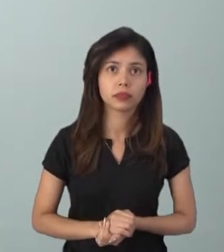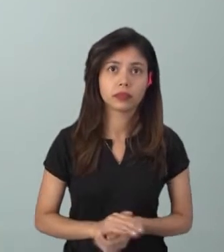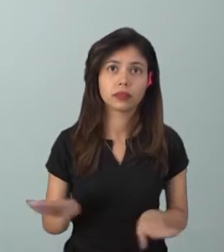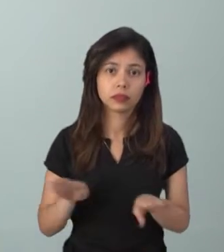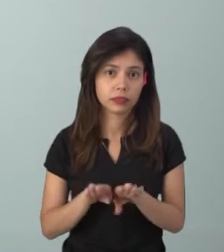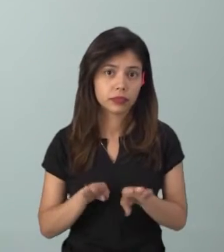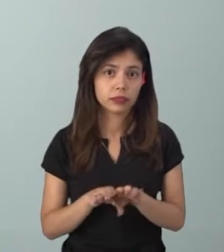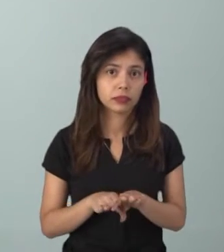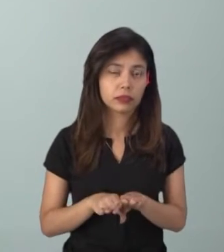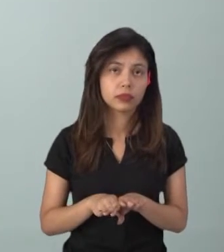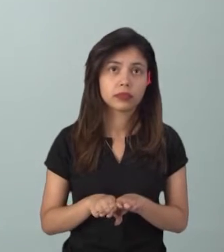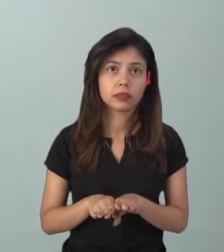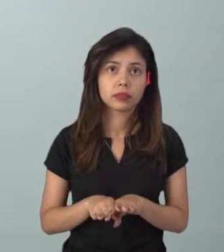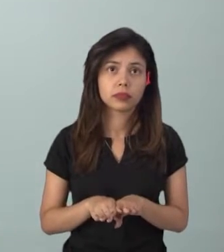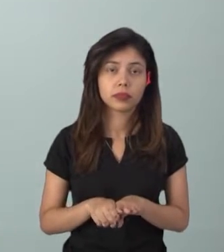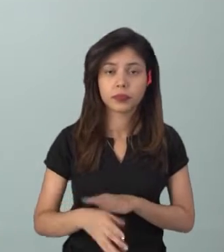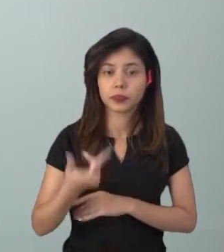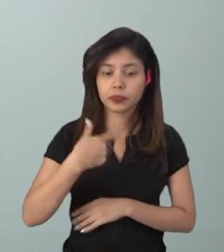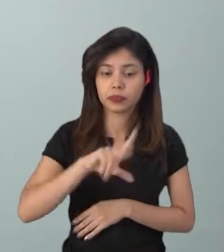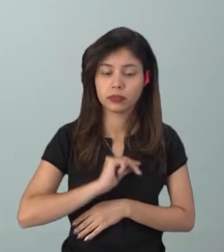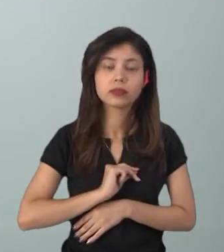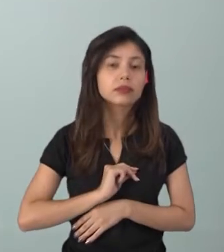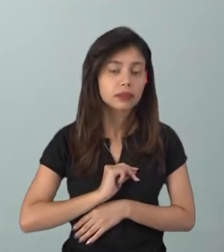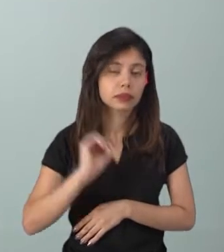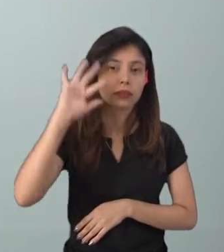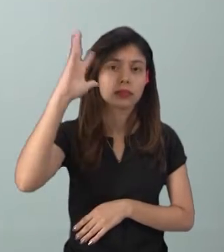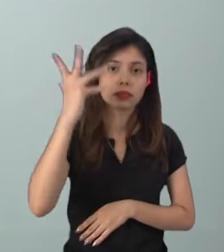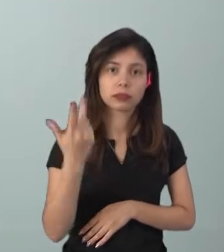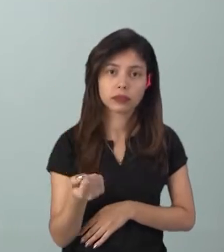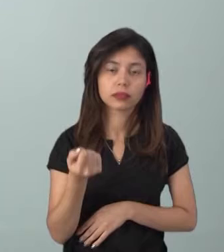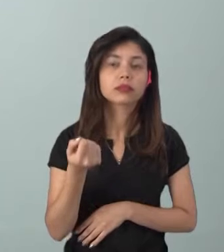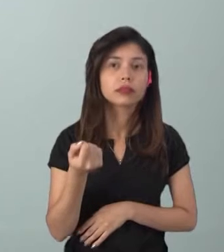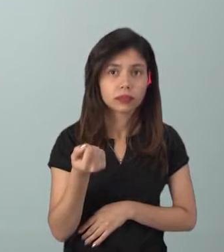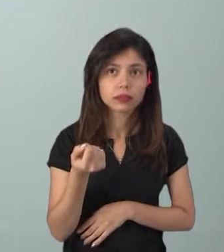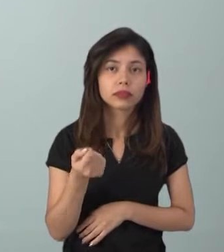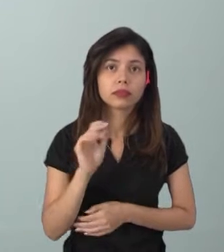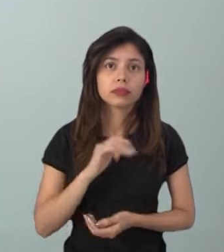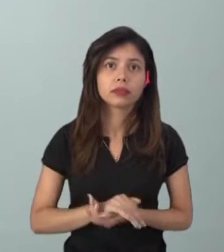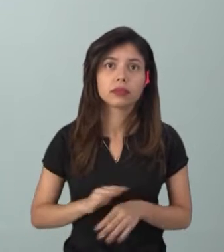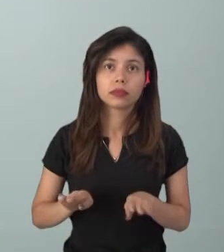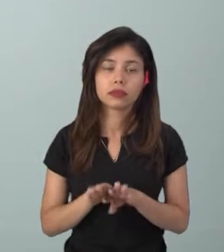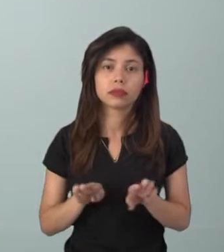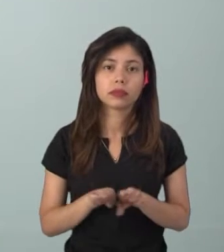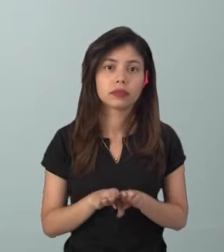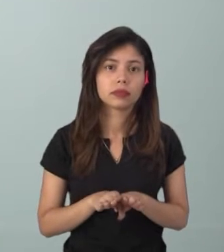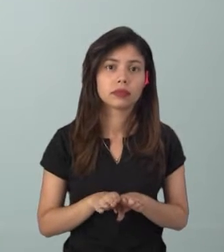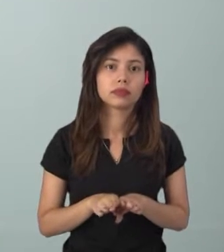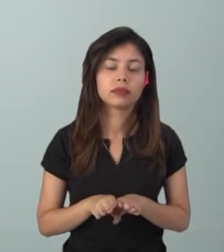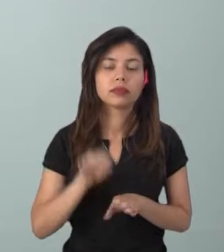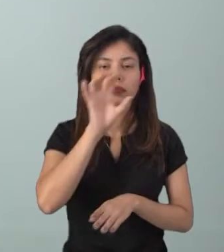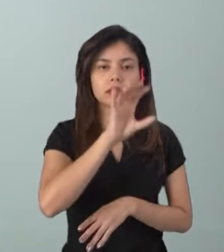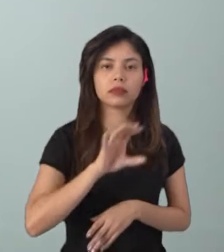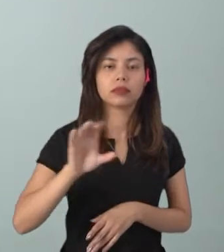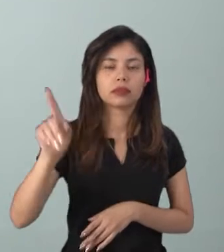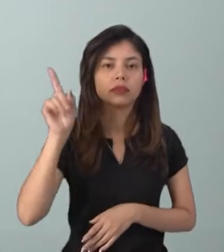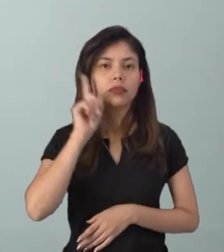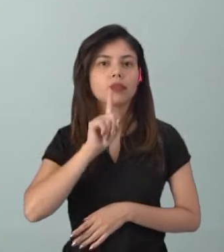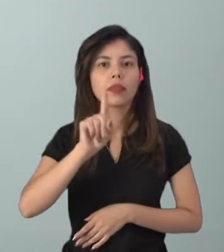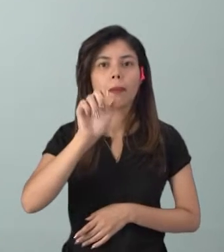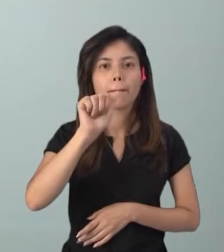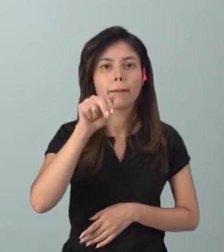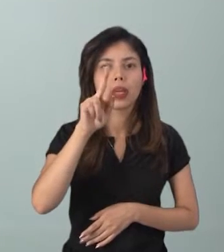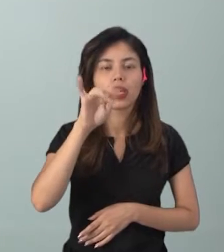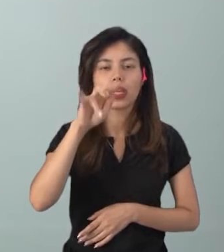para conquistar principalmente a parte da África, né? Ali a costa da África e também o continente americano. E aí,